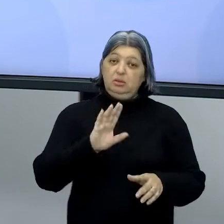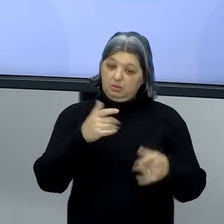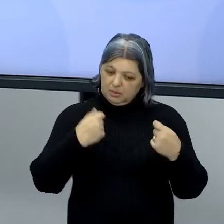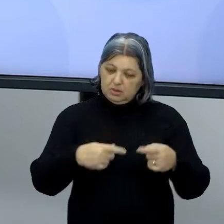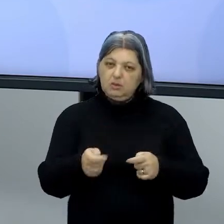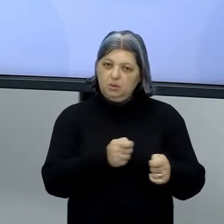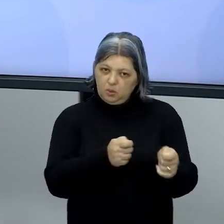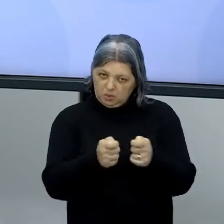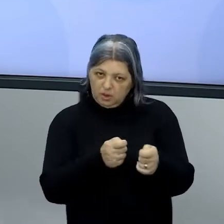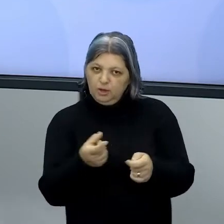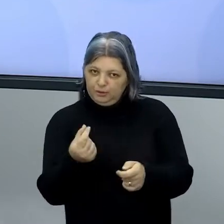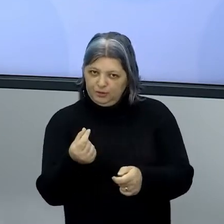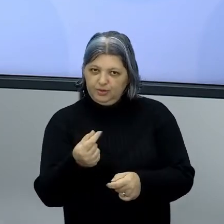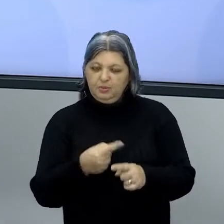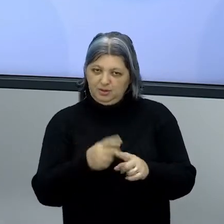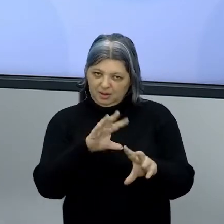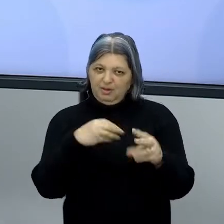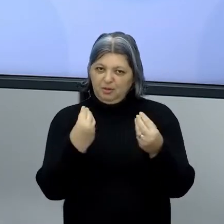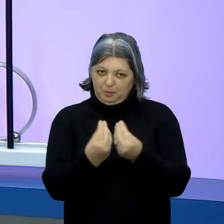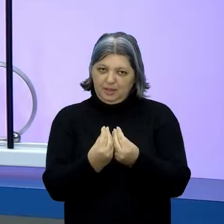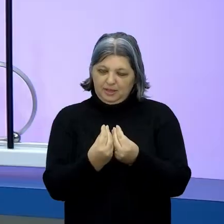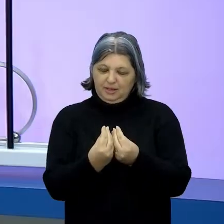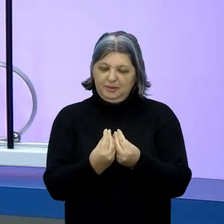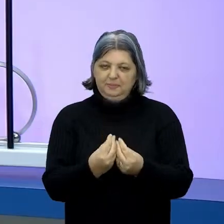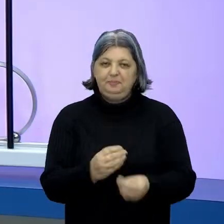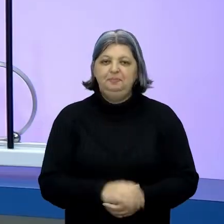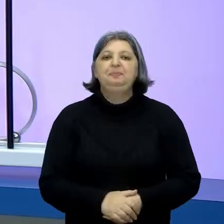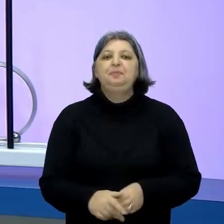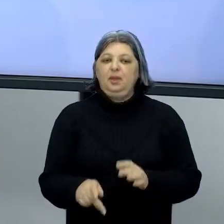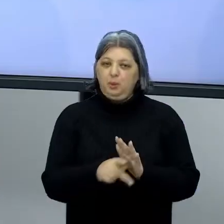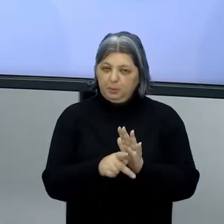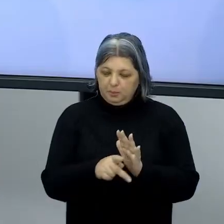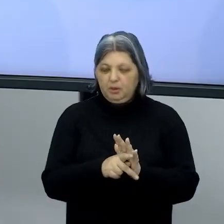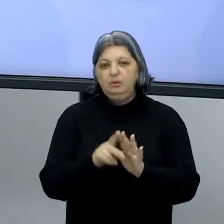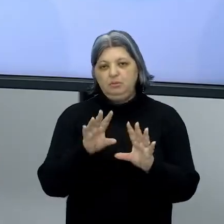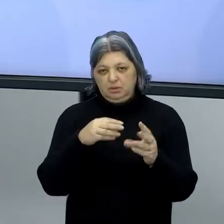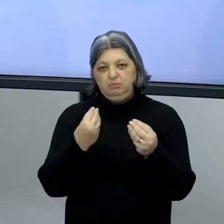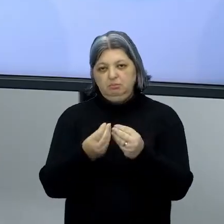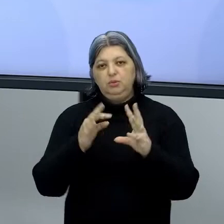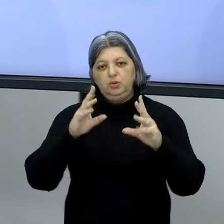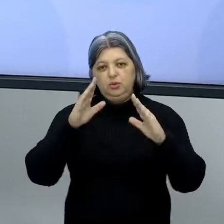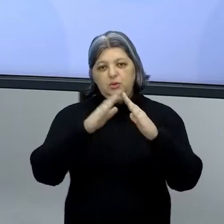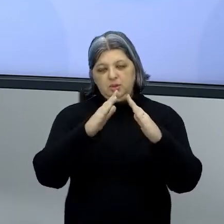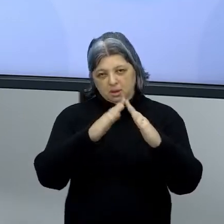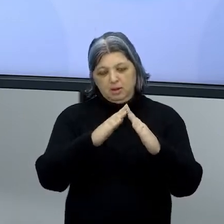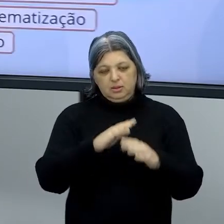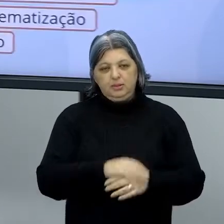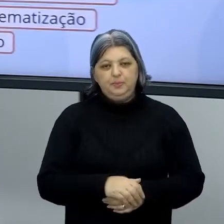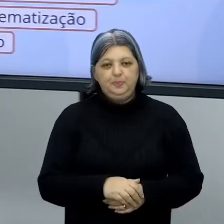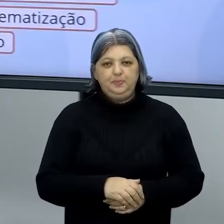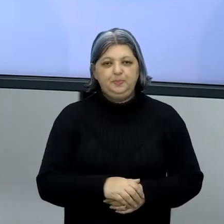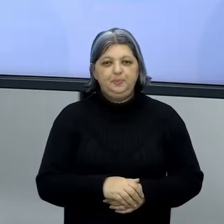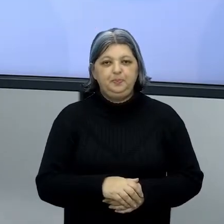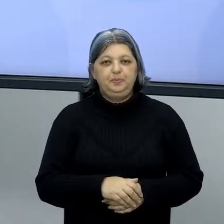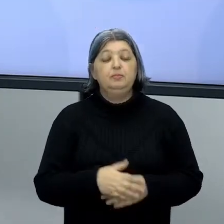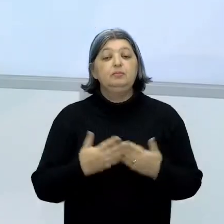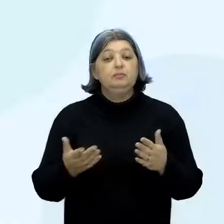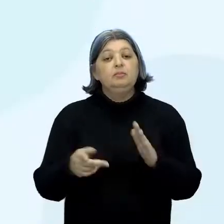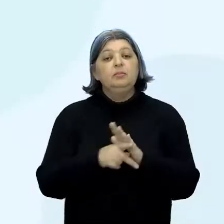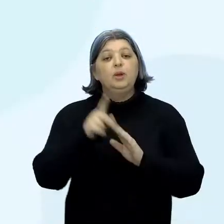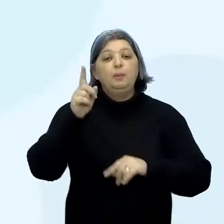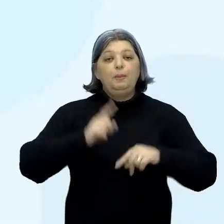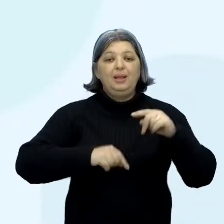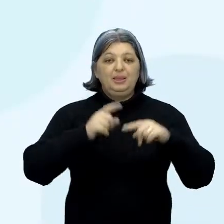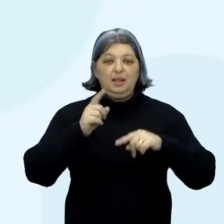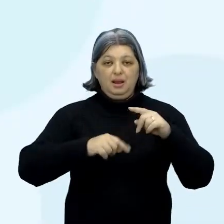aí é de todo mundo, né? É da renda familiar, É da renda familiar, de todo mundo que mora aí com a gente, né? Então, vamos lá. Então, esse é o nosso